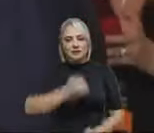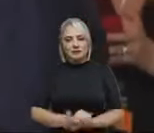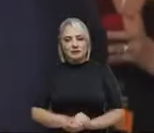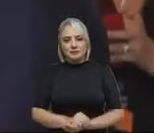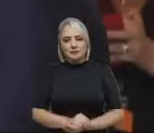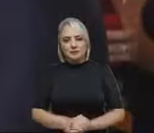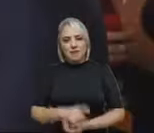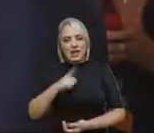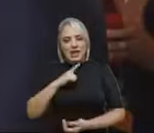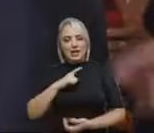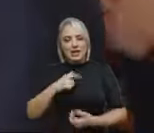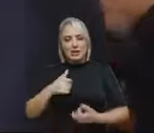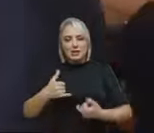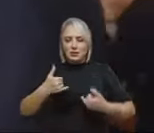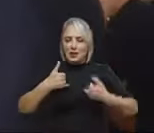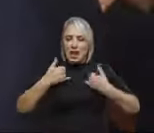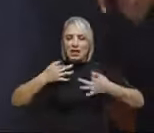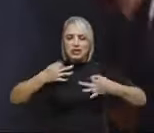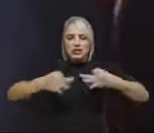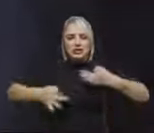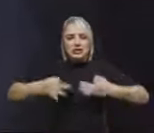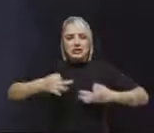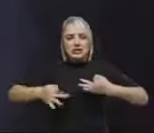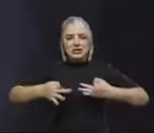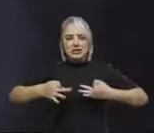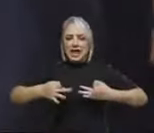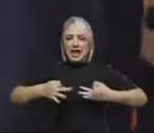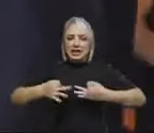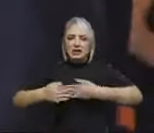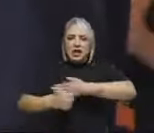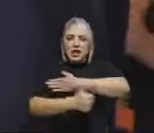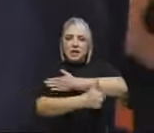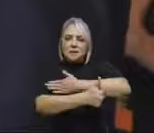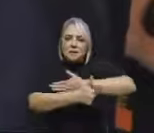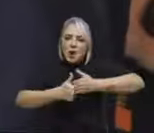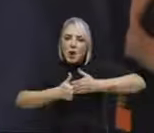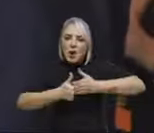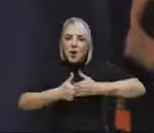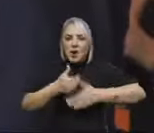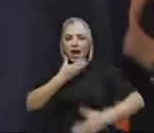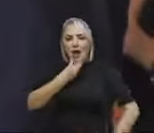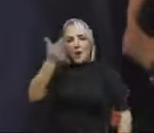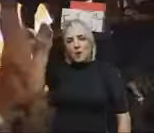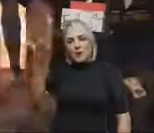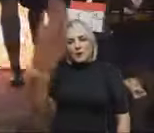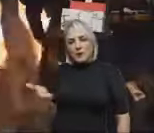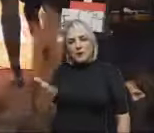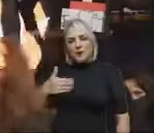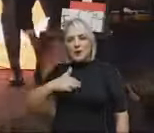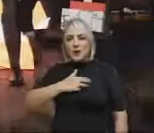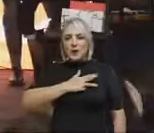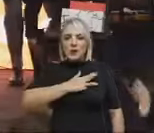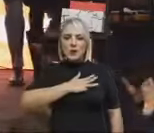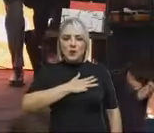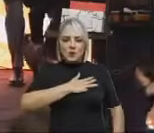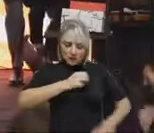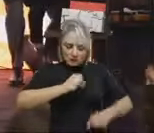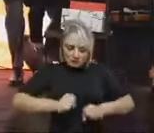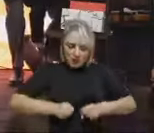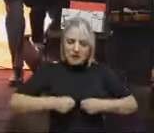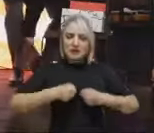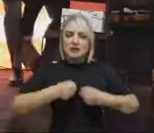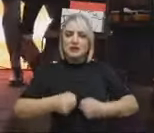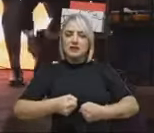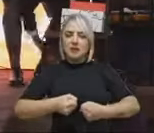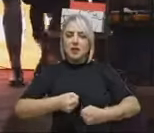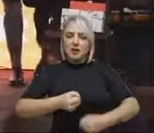da riqueza moral, da força moral que este jovem teve para enfrentar o que enfrentou na prisão ao longo de tantos